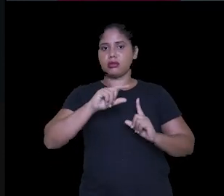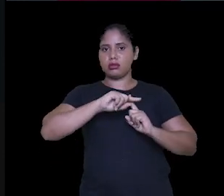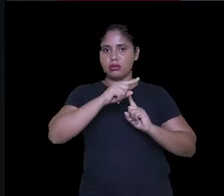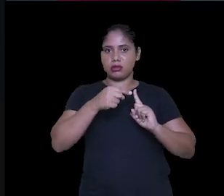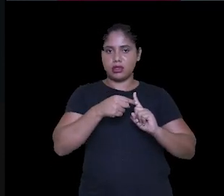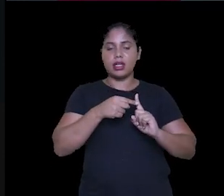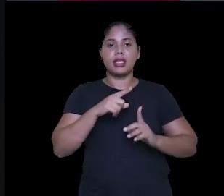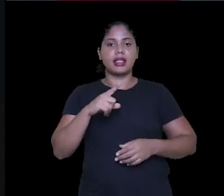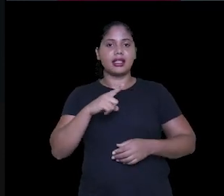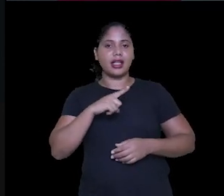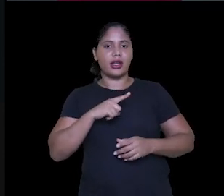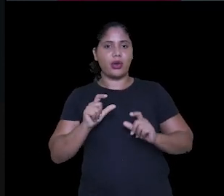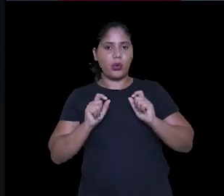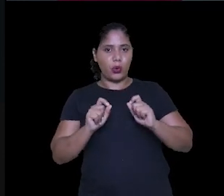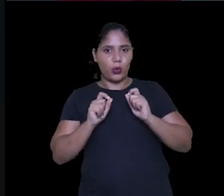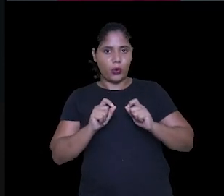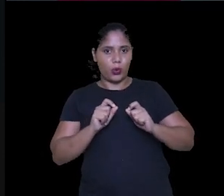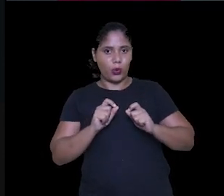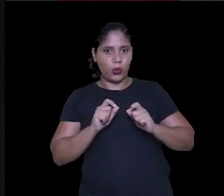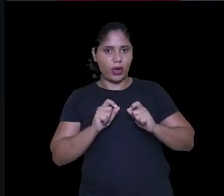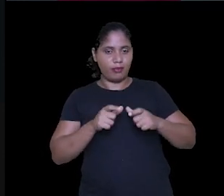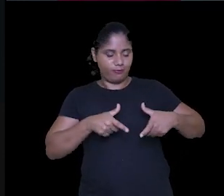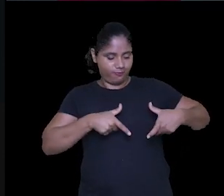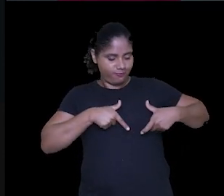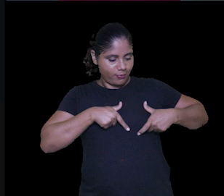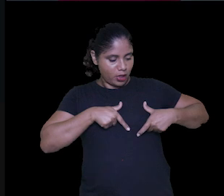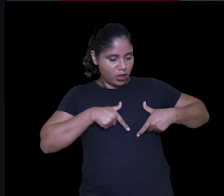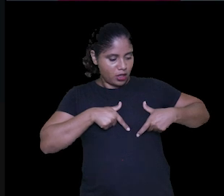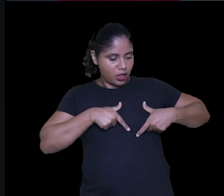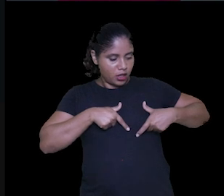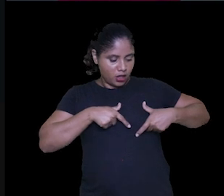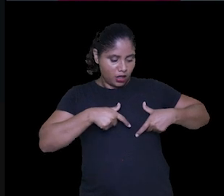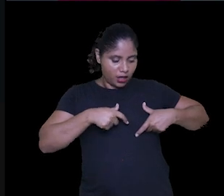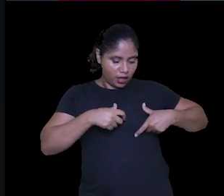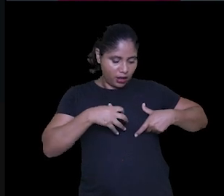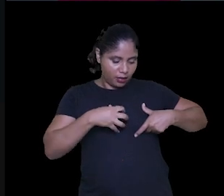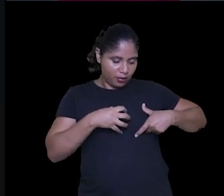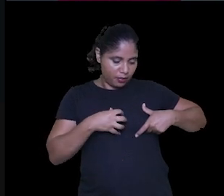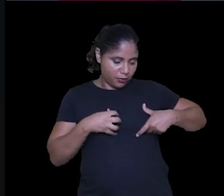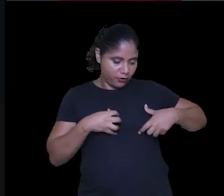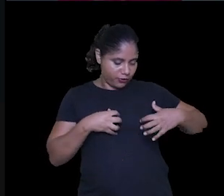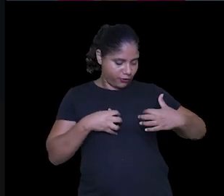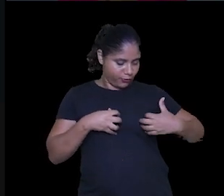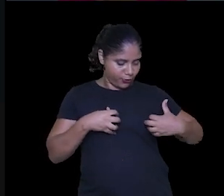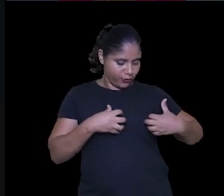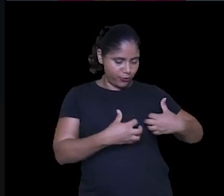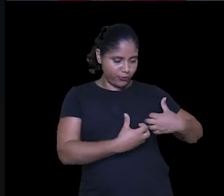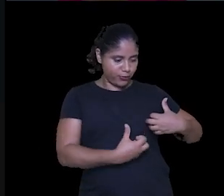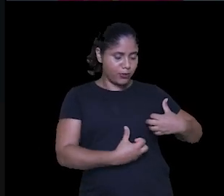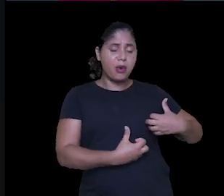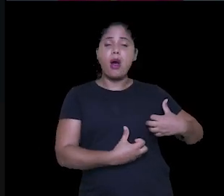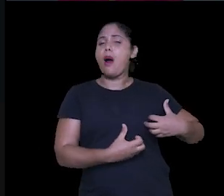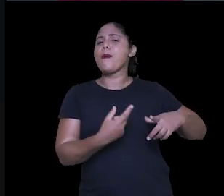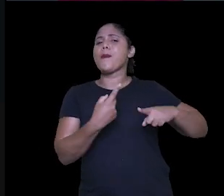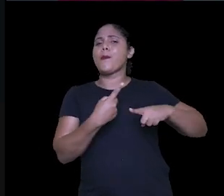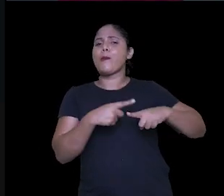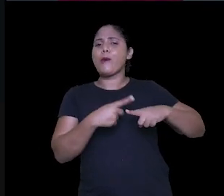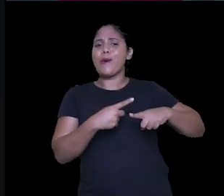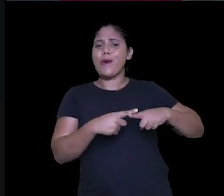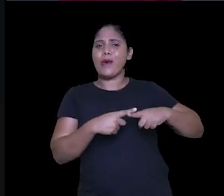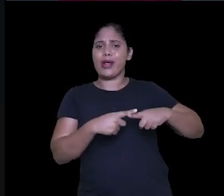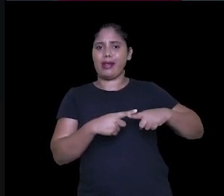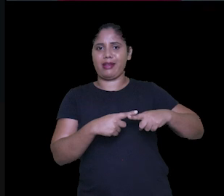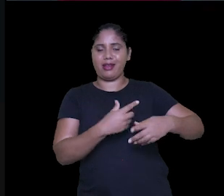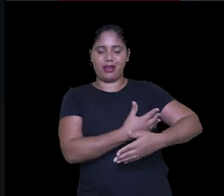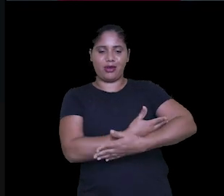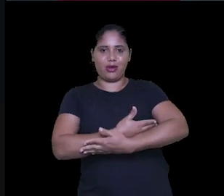mornas. Lembrar que a água morna ela aumenta a produção de leite. Então, para aliviar a dor, pode ser utilizado umas compressas frias nos